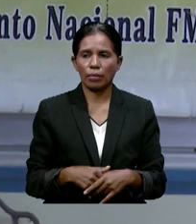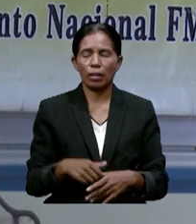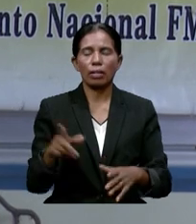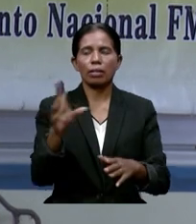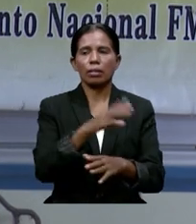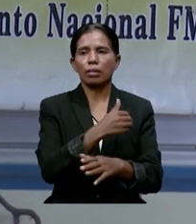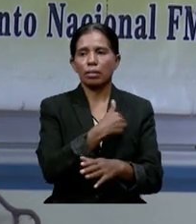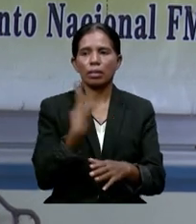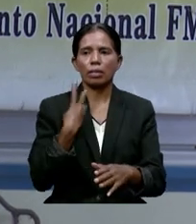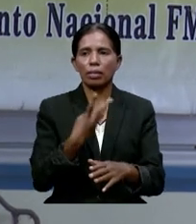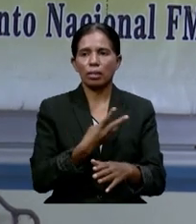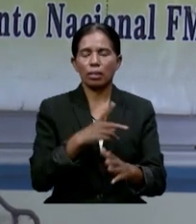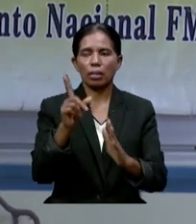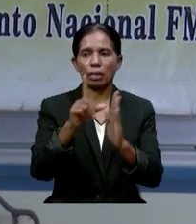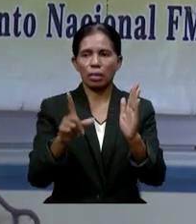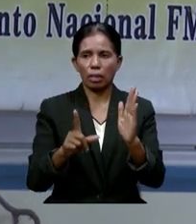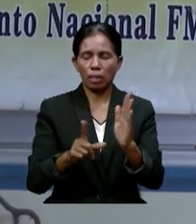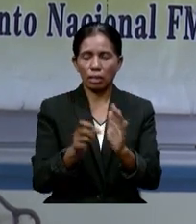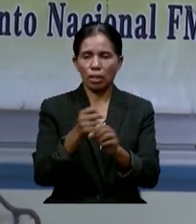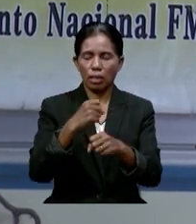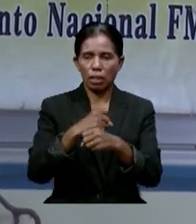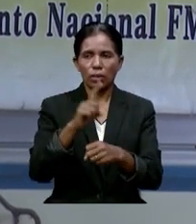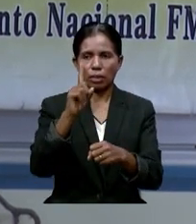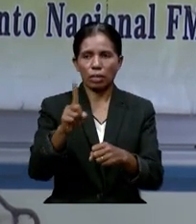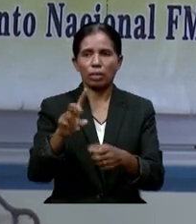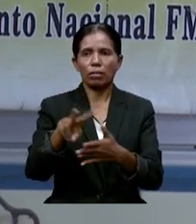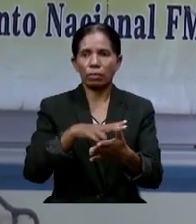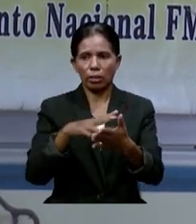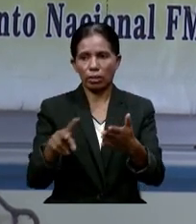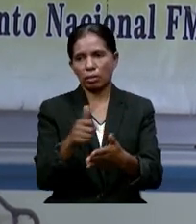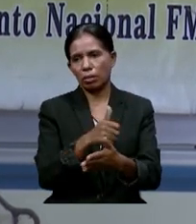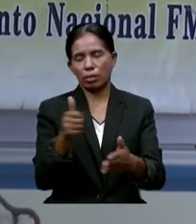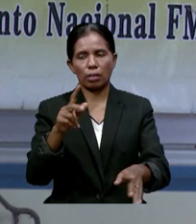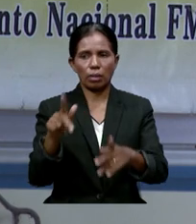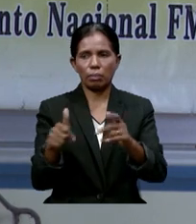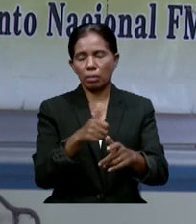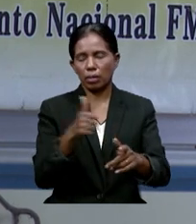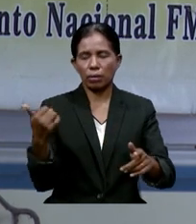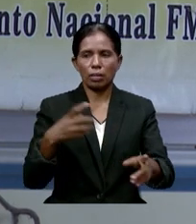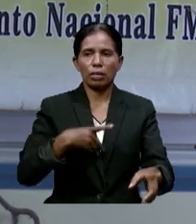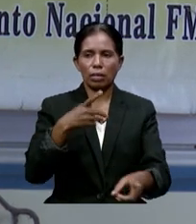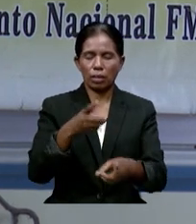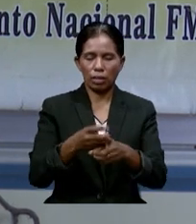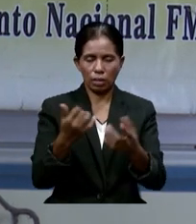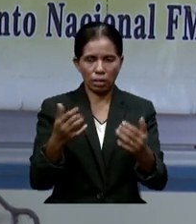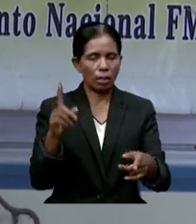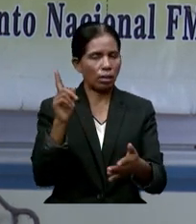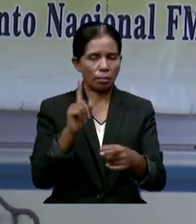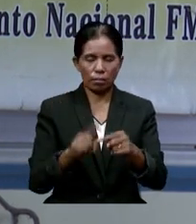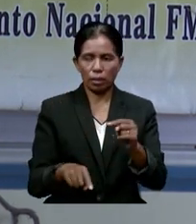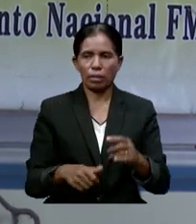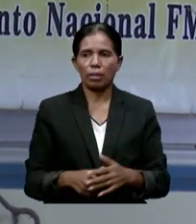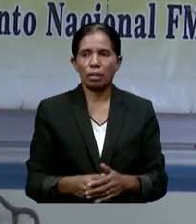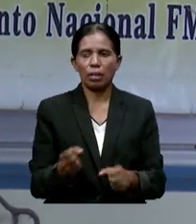Legalmente, Ita Holy, lei, Estado, produz lei, viola fale, cidadão ser selo direito. Ita não leva, né? Nem violação de direitos.